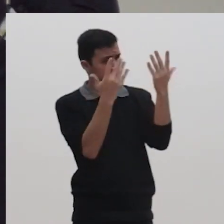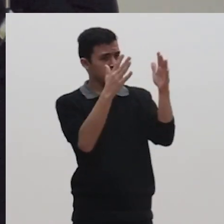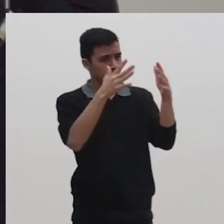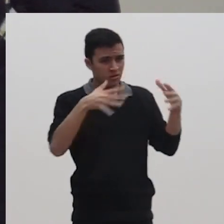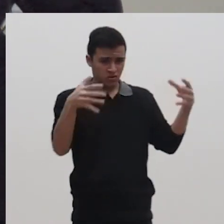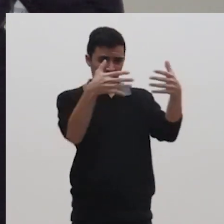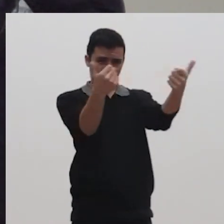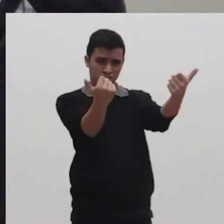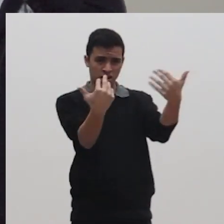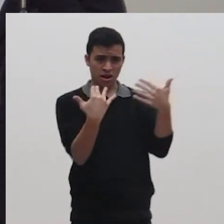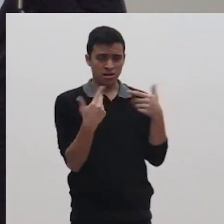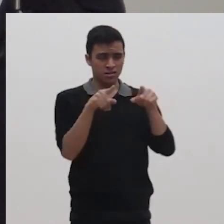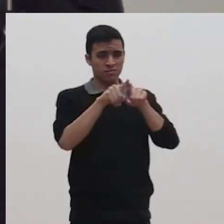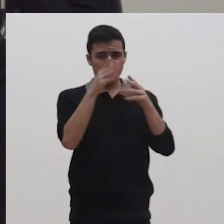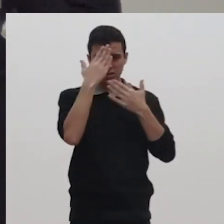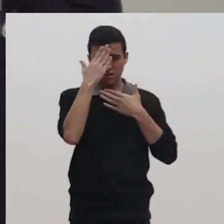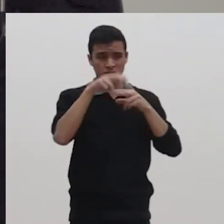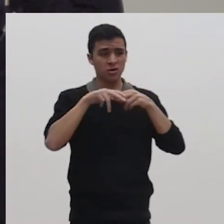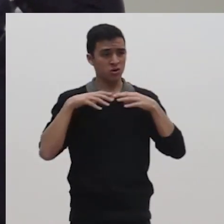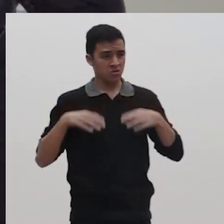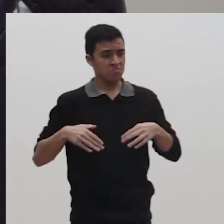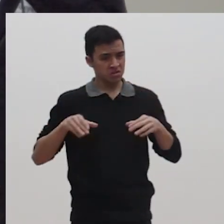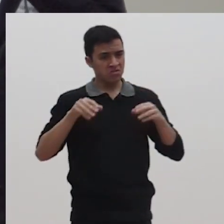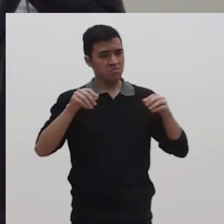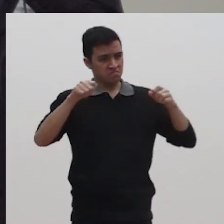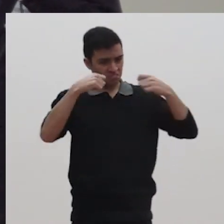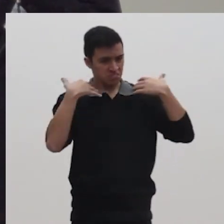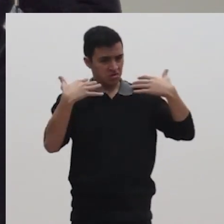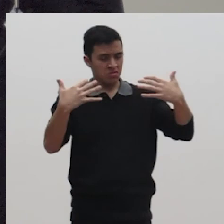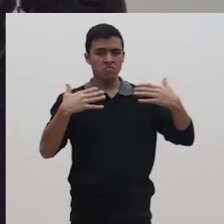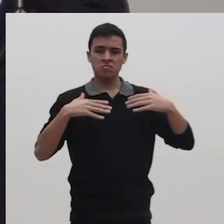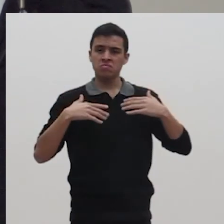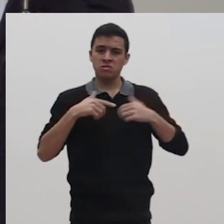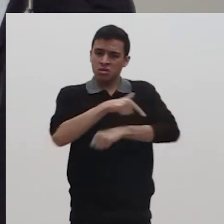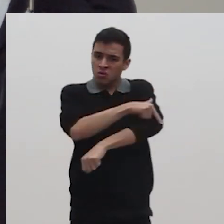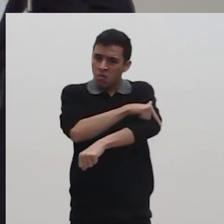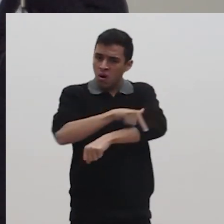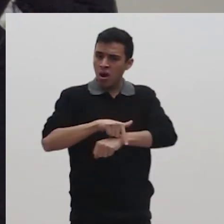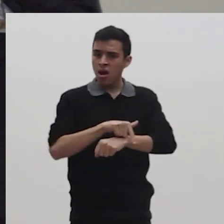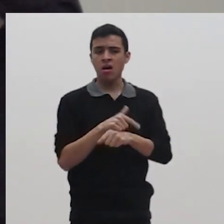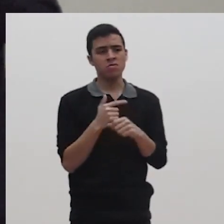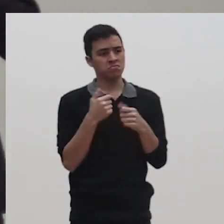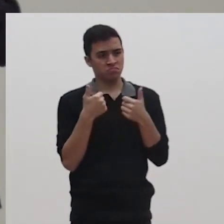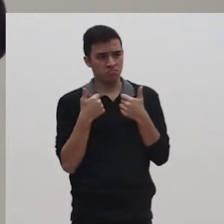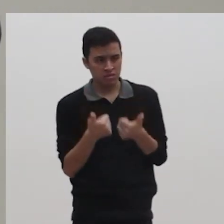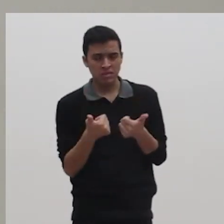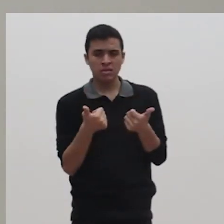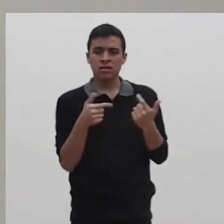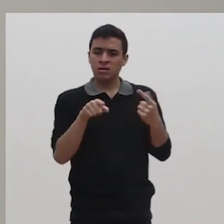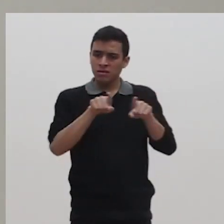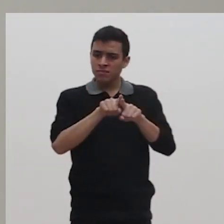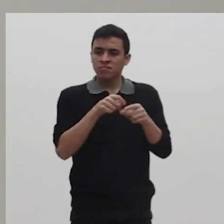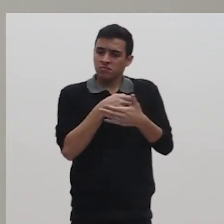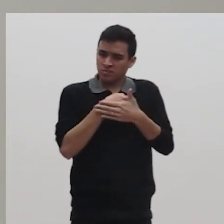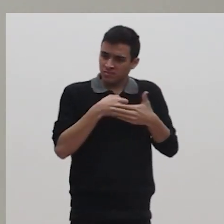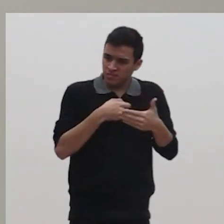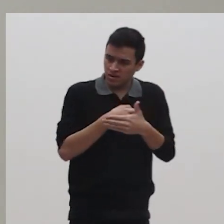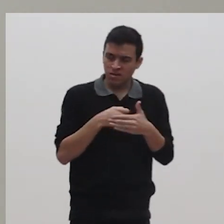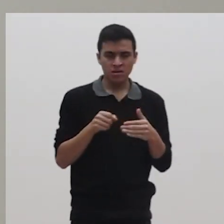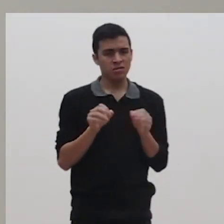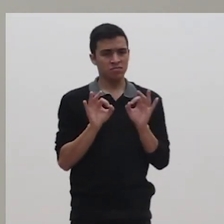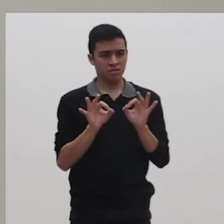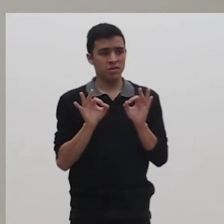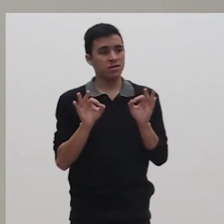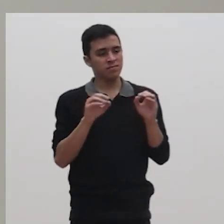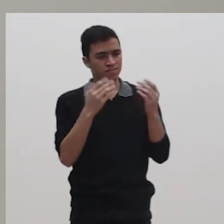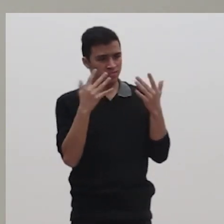vocês por terem vindo. Agradeço pelo comportamento do público muito cordial e com muita educação.